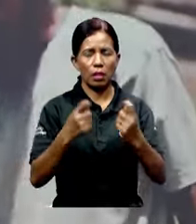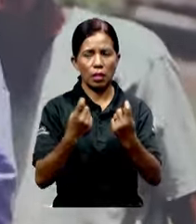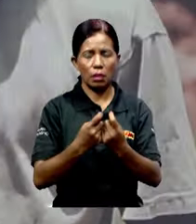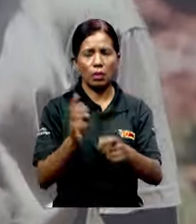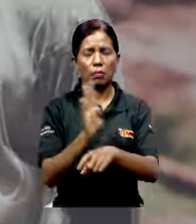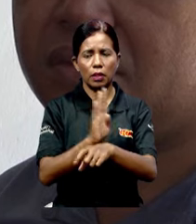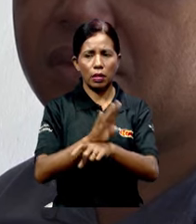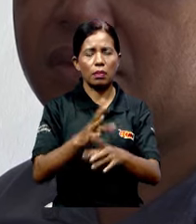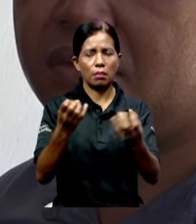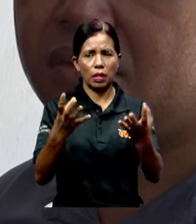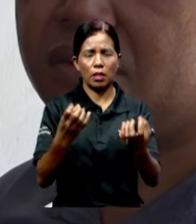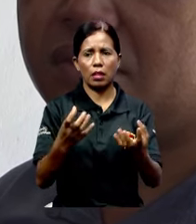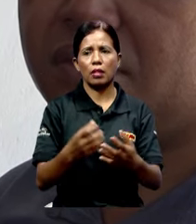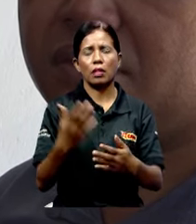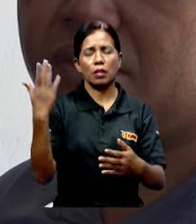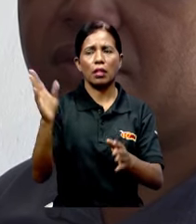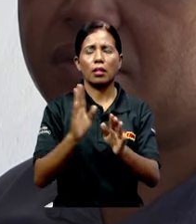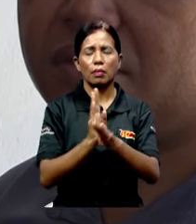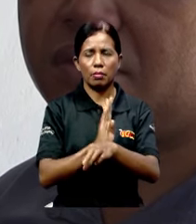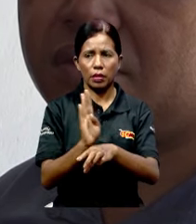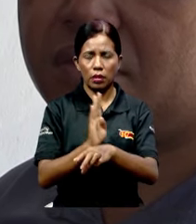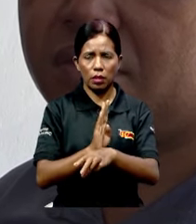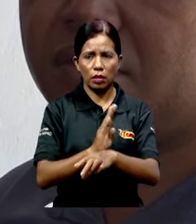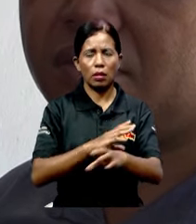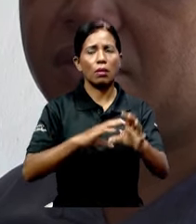barakli ia negosio comercial ba